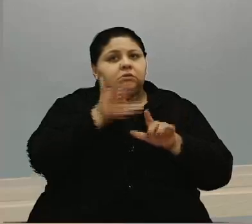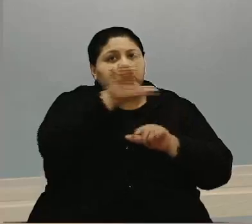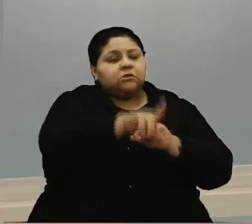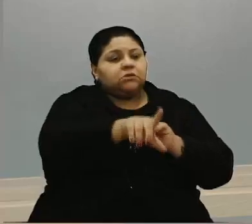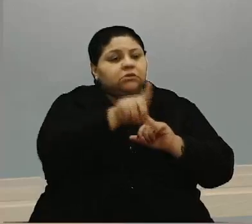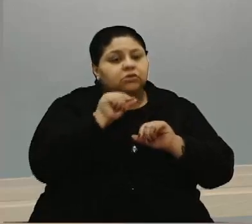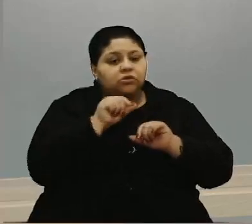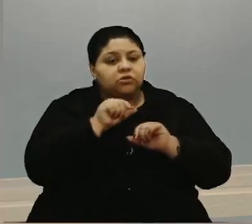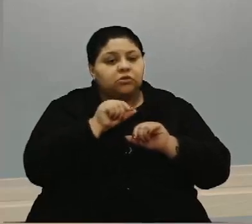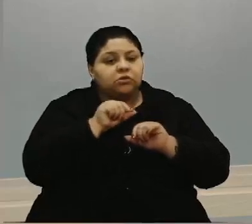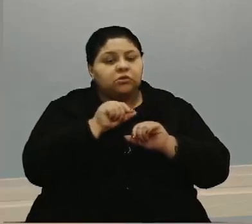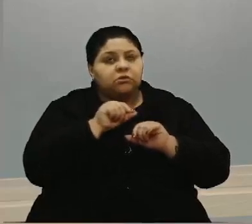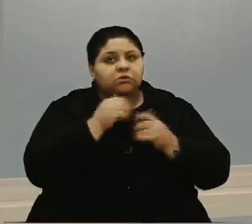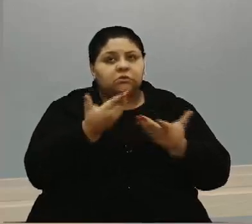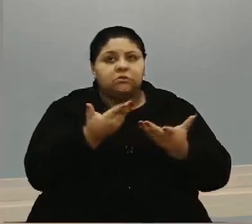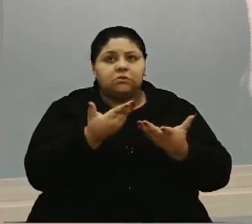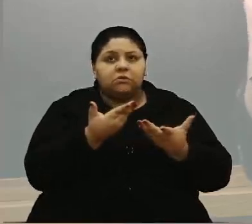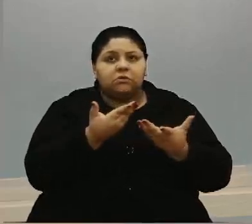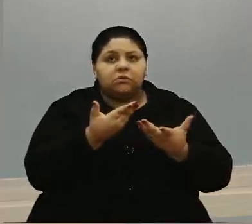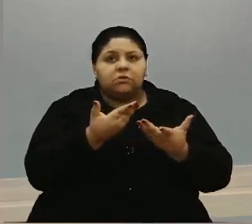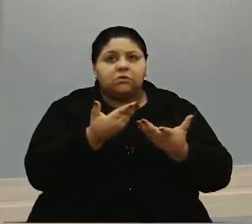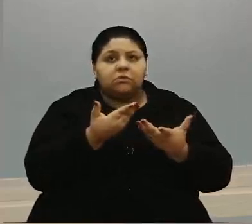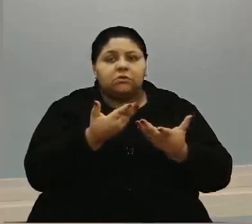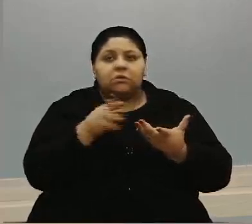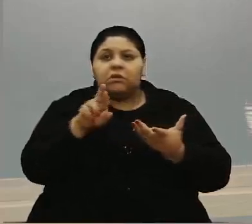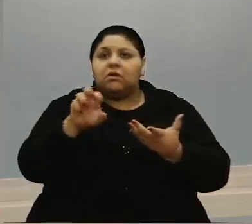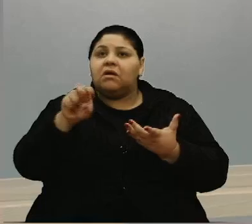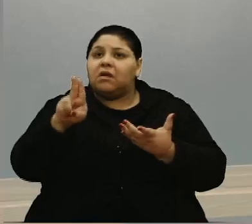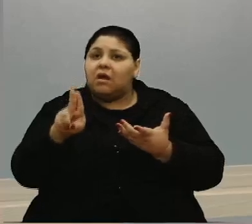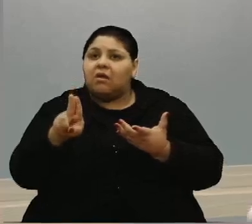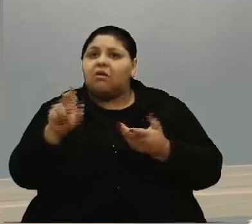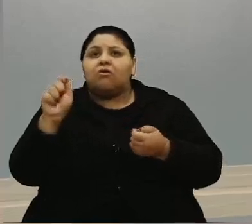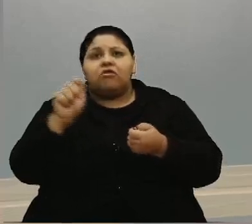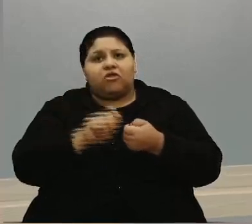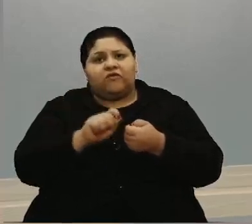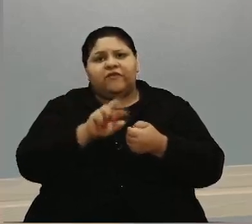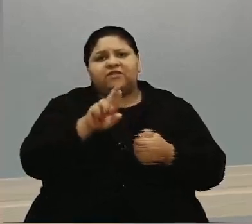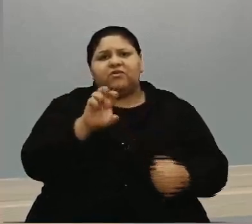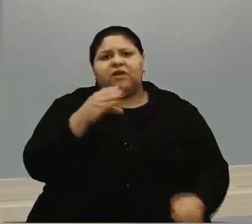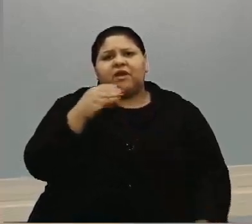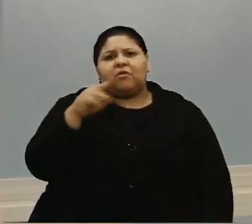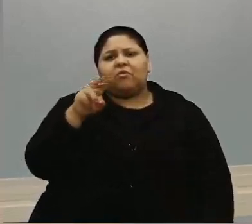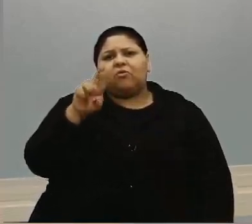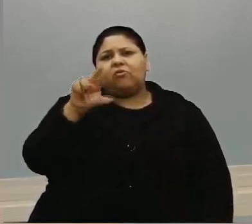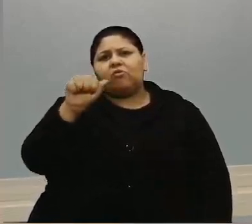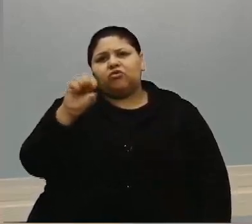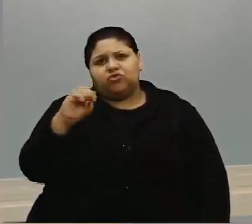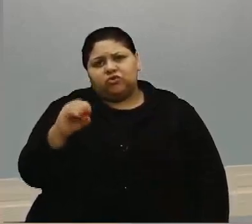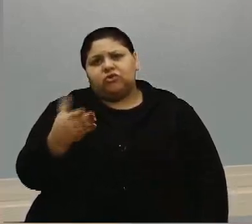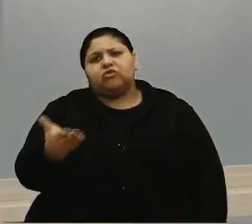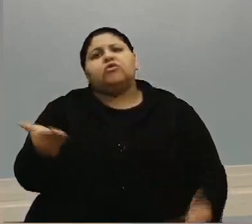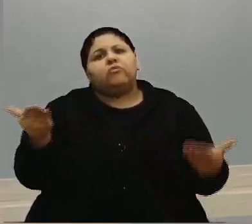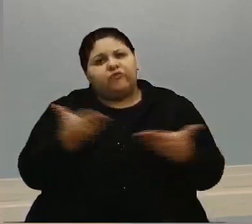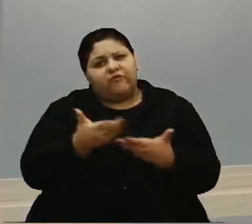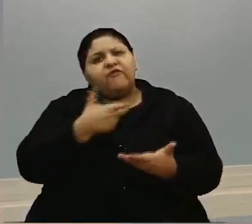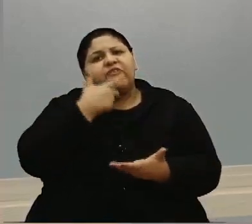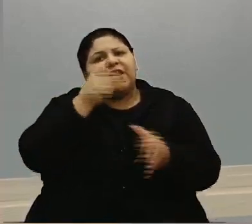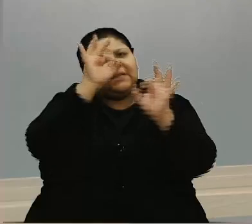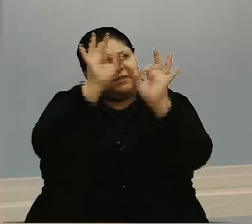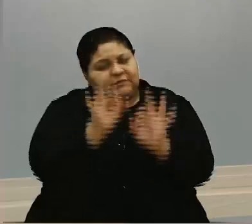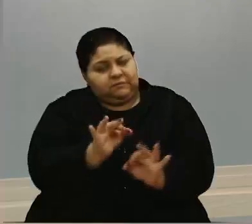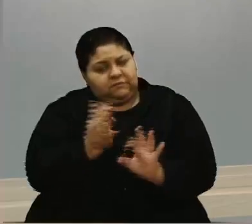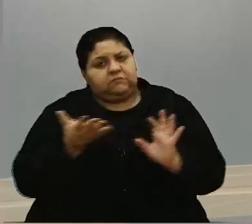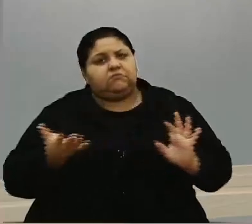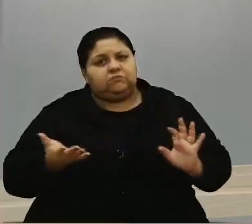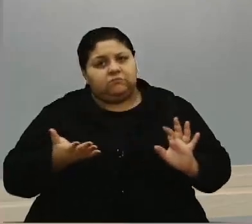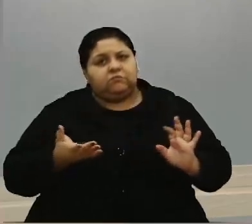decidir um recurso, que é de um réu que fez esse recurso? Pelo amor de Deus, né? Então vamos falar certo. Então, vamos